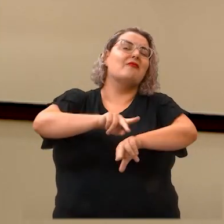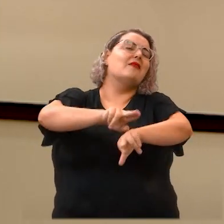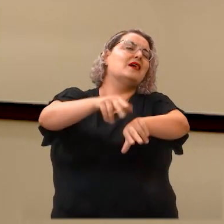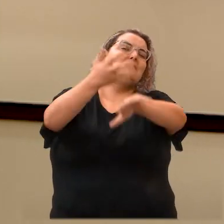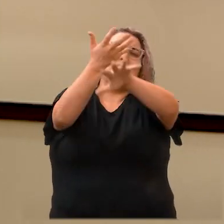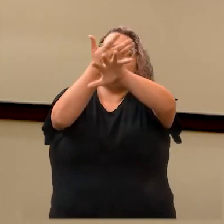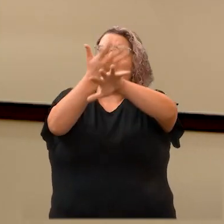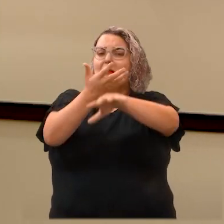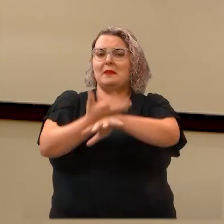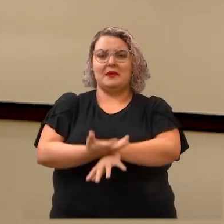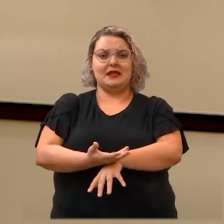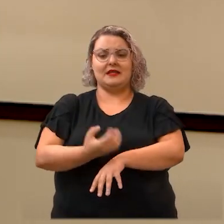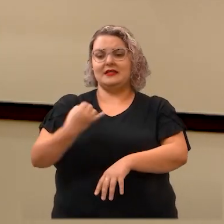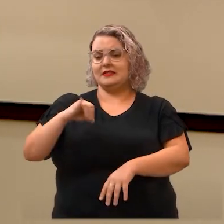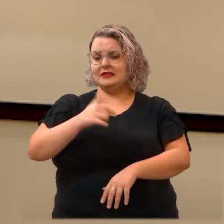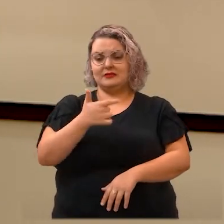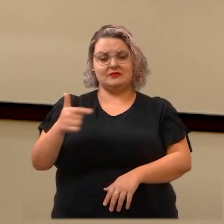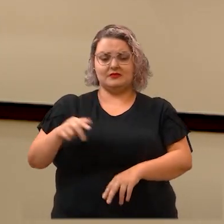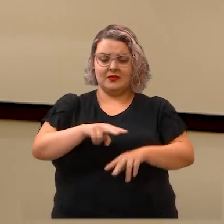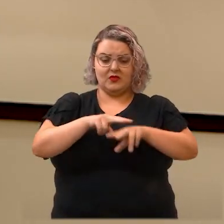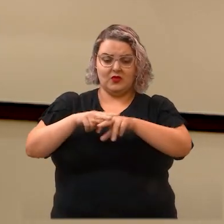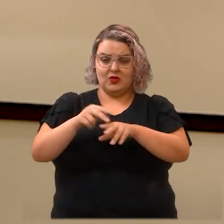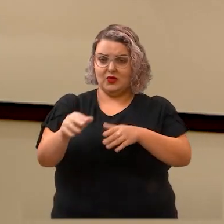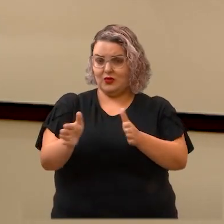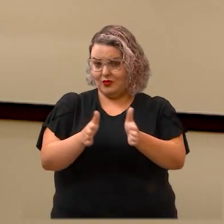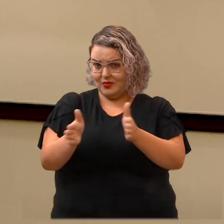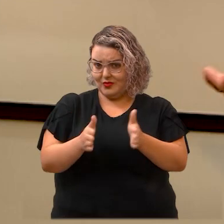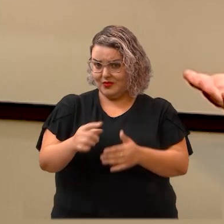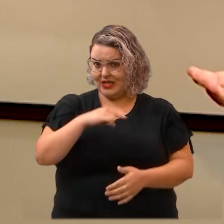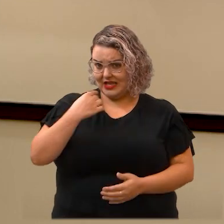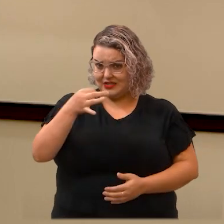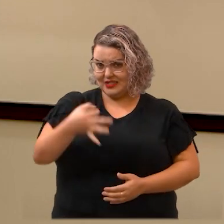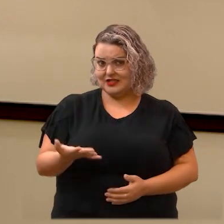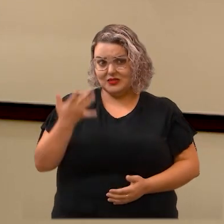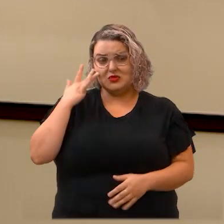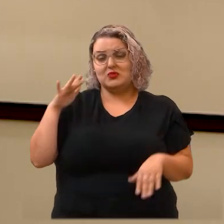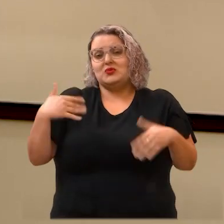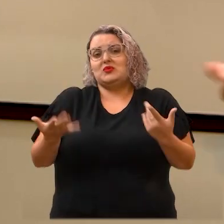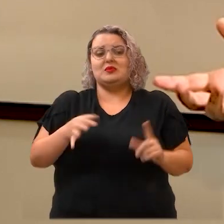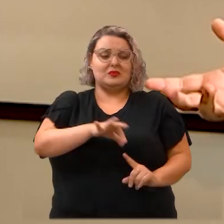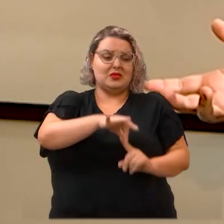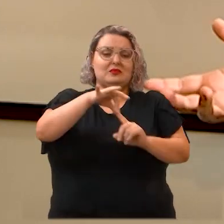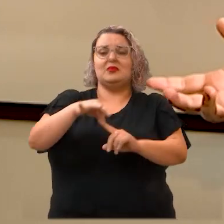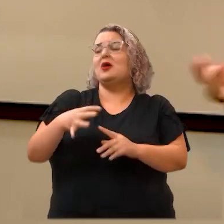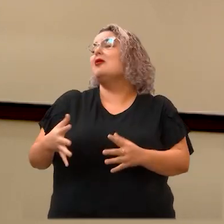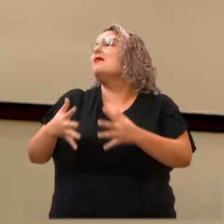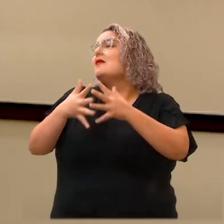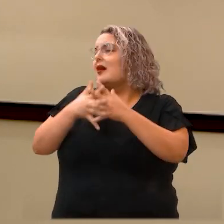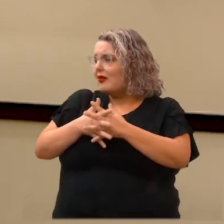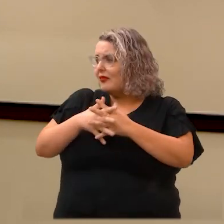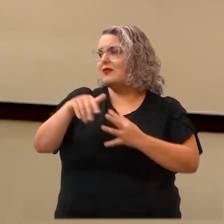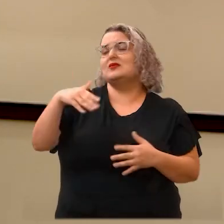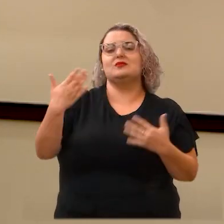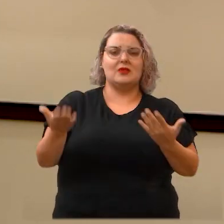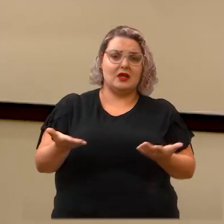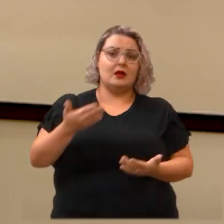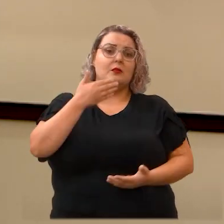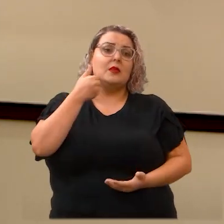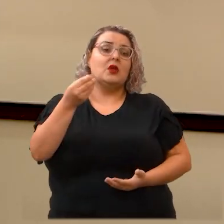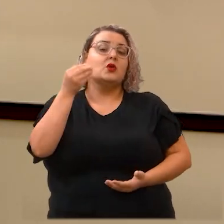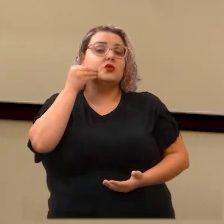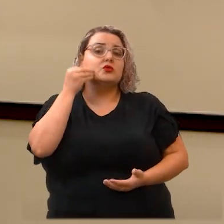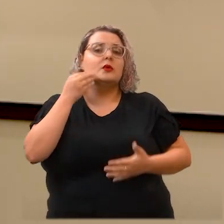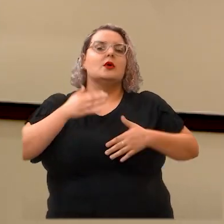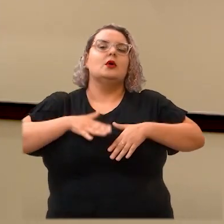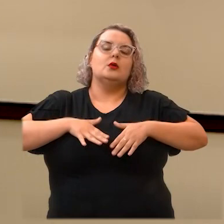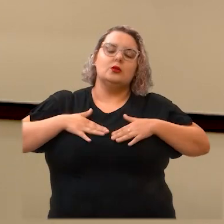é tanta matéria se você não fez as revisões no prazo certo não sabe vai confundir você então